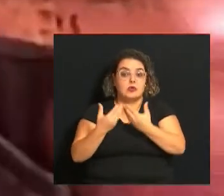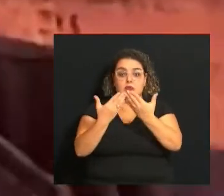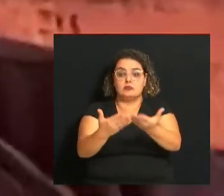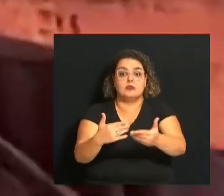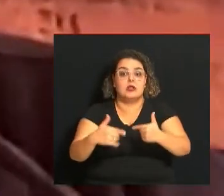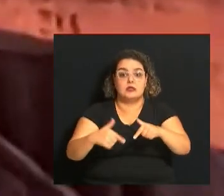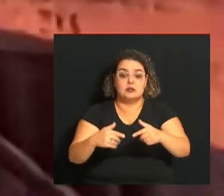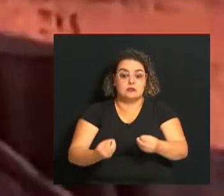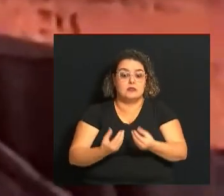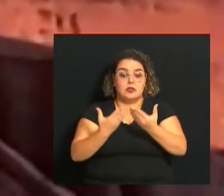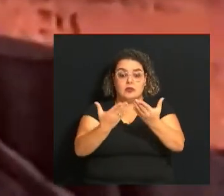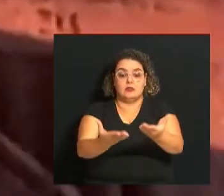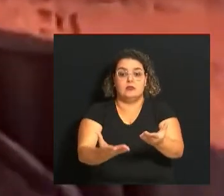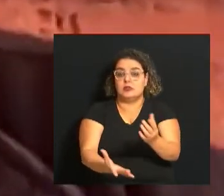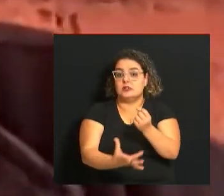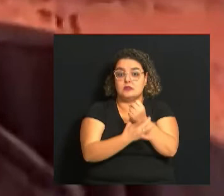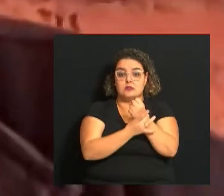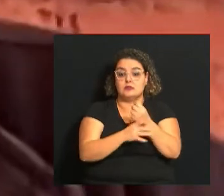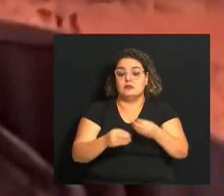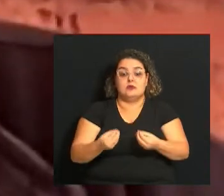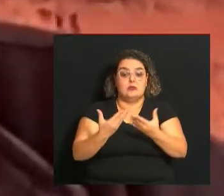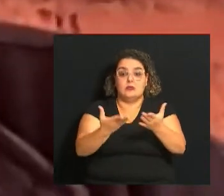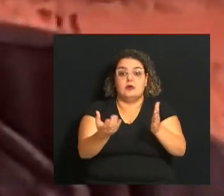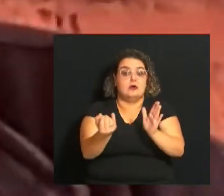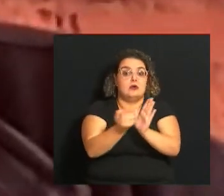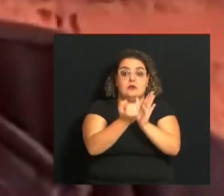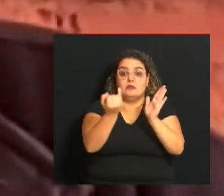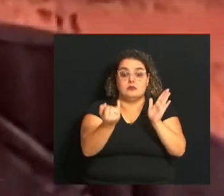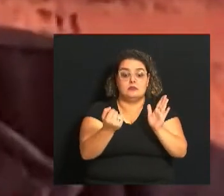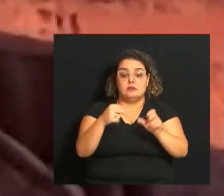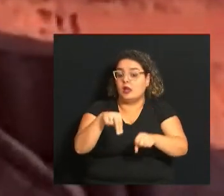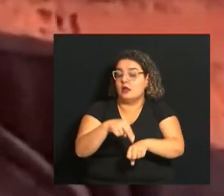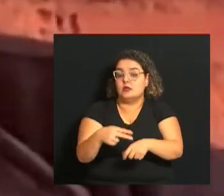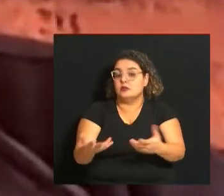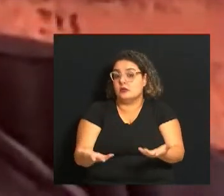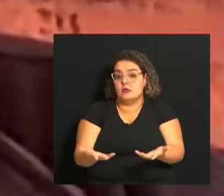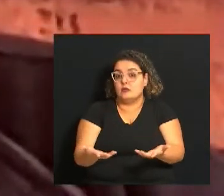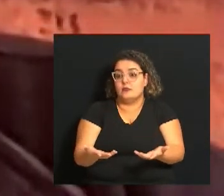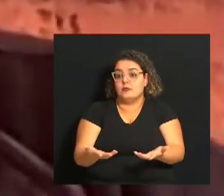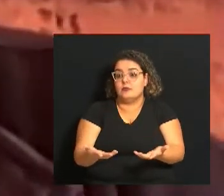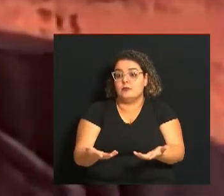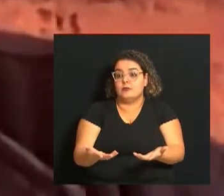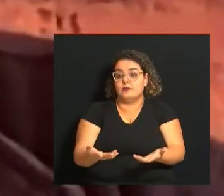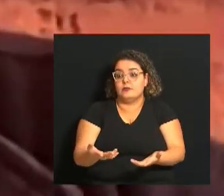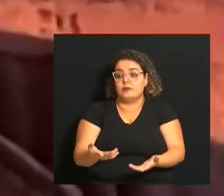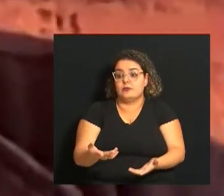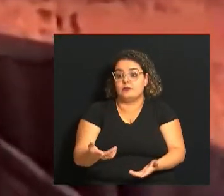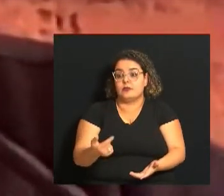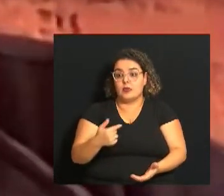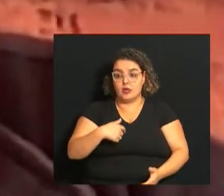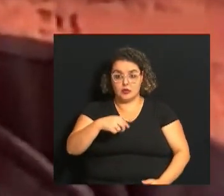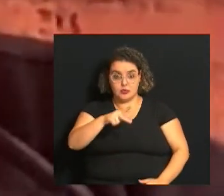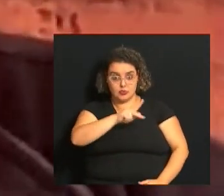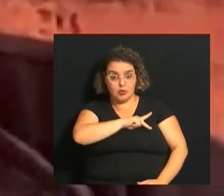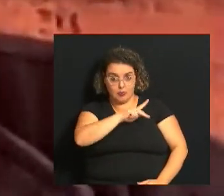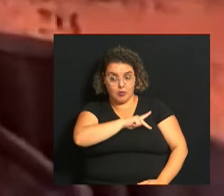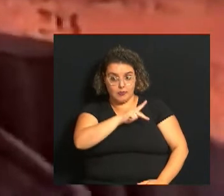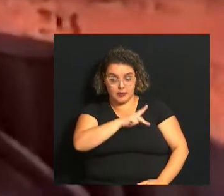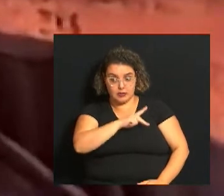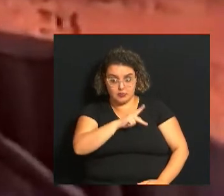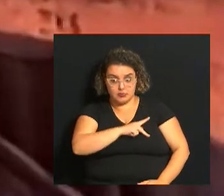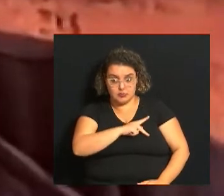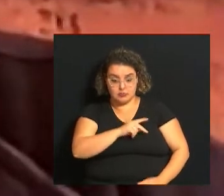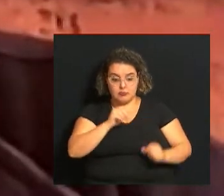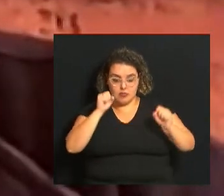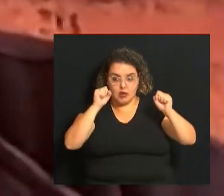oferece identidade, inclusive identidade nacional. As pessoas deixaram... Eu sou palmeirense, né? Embora